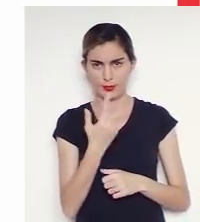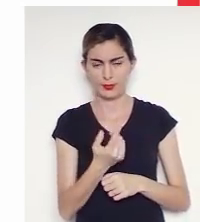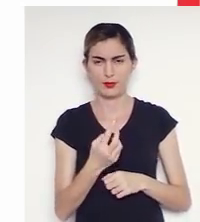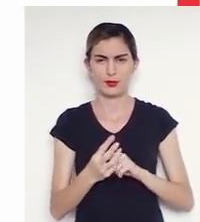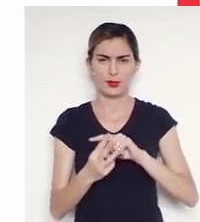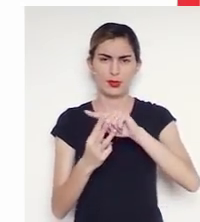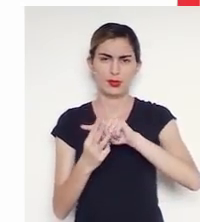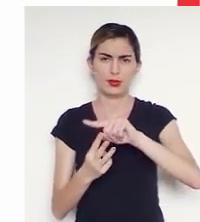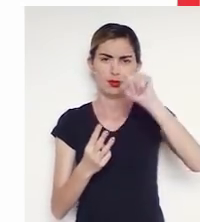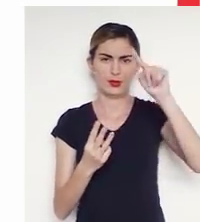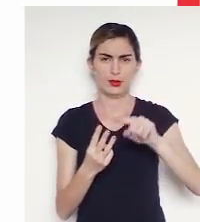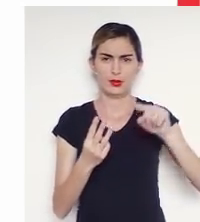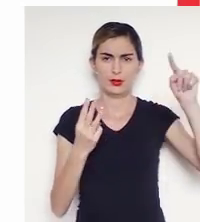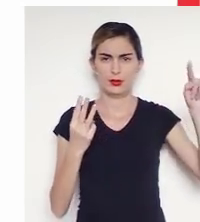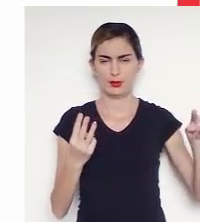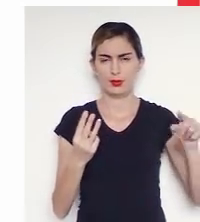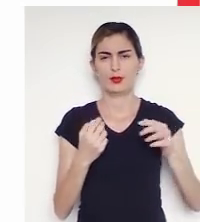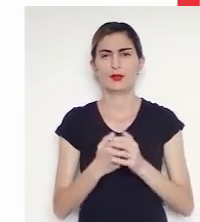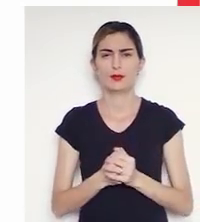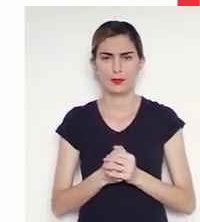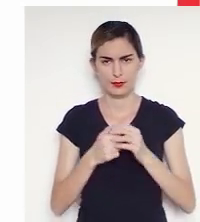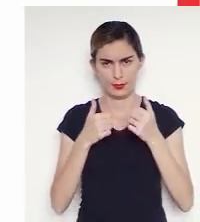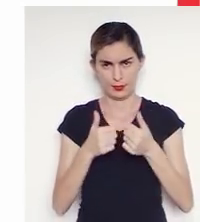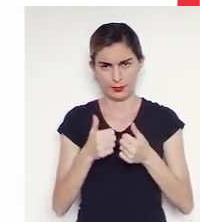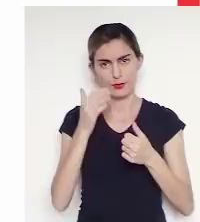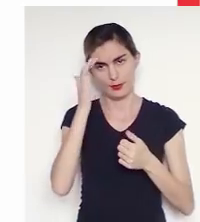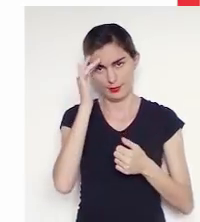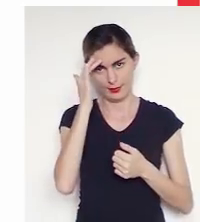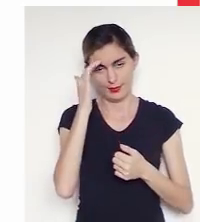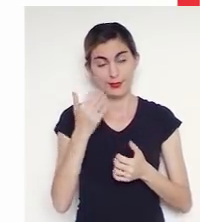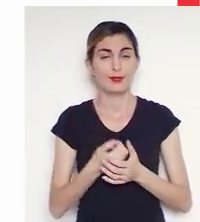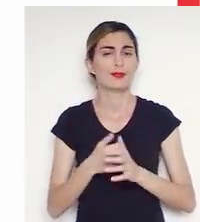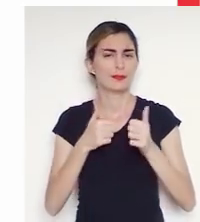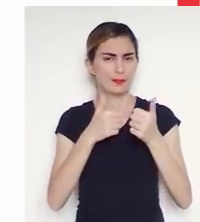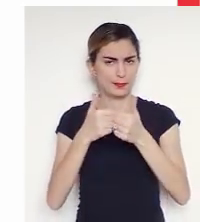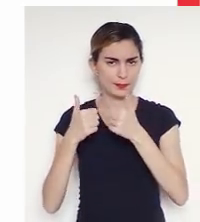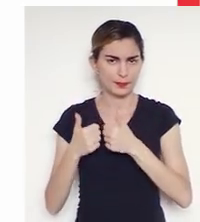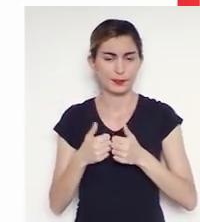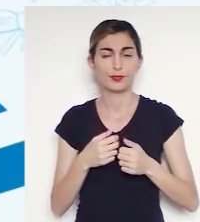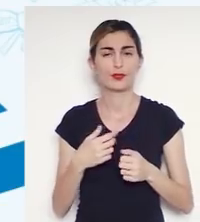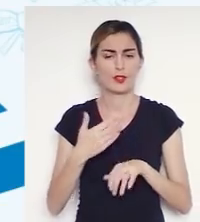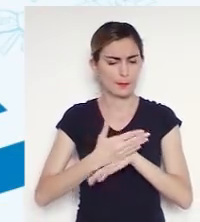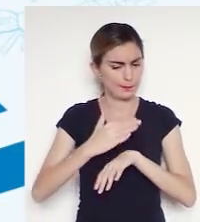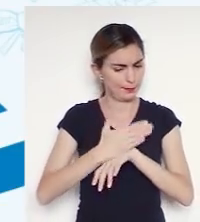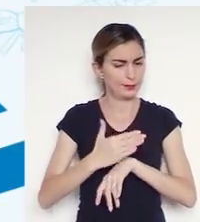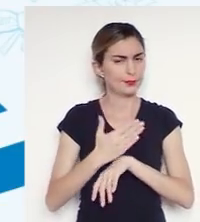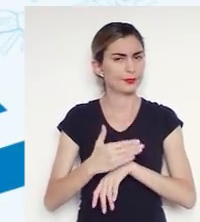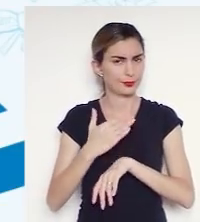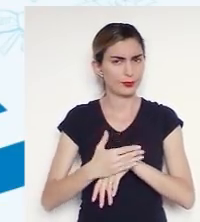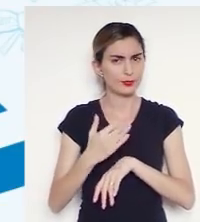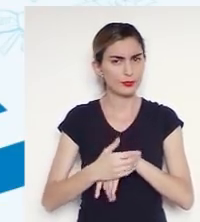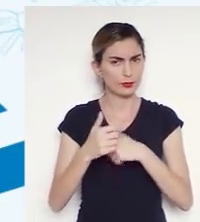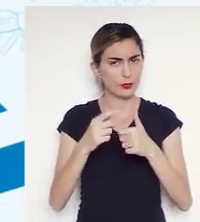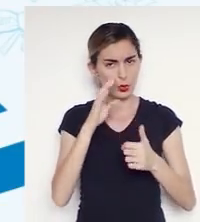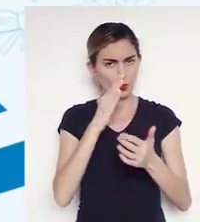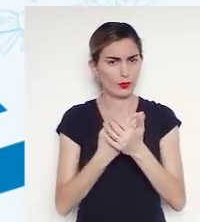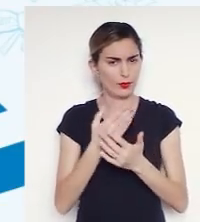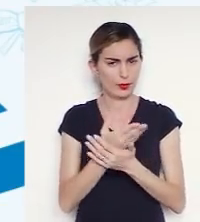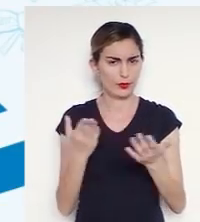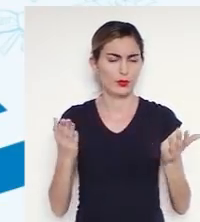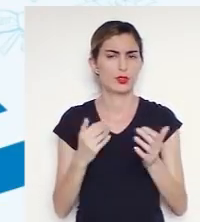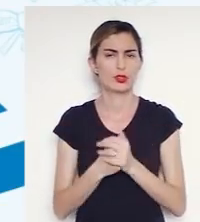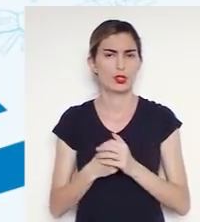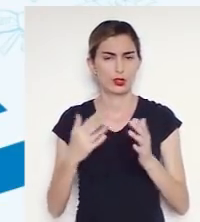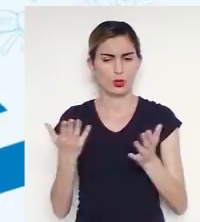decimais. Percebeu aí? Legal? Entendeu? Beleza. Vamos praticar aí, viu, pessoal? Eu confio em